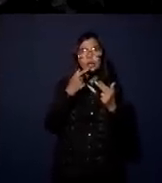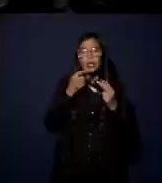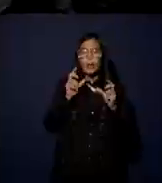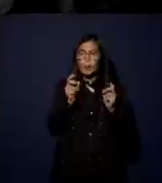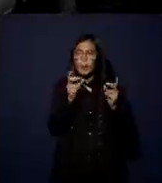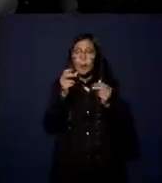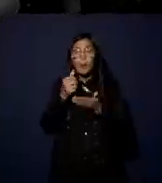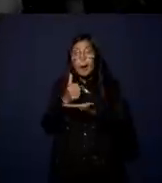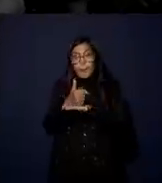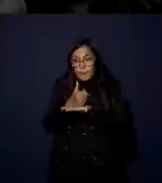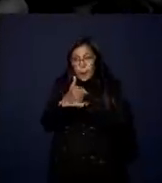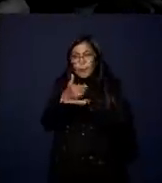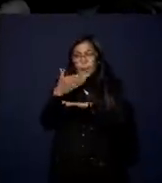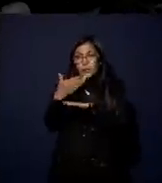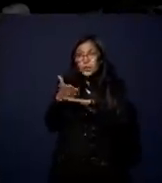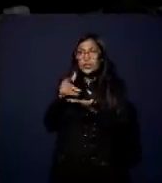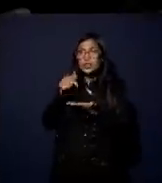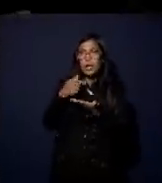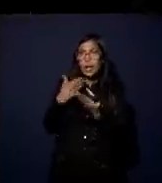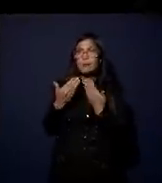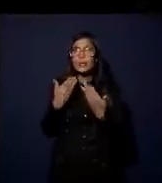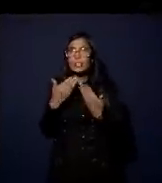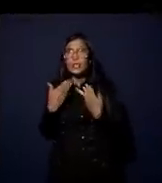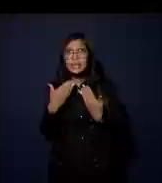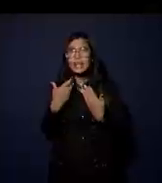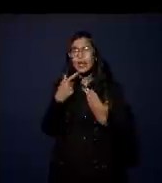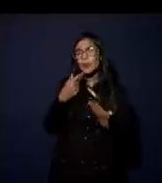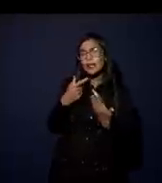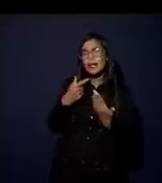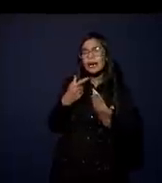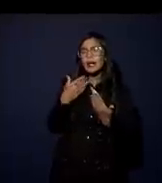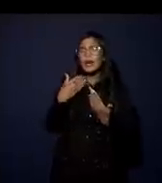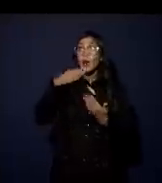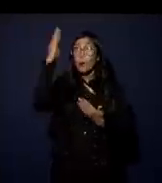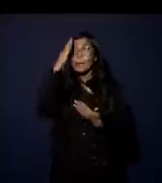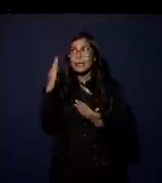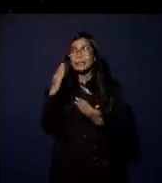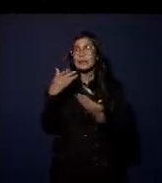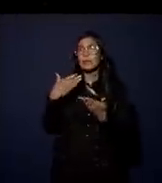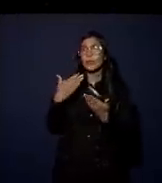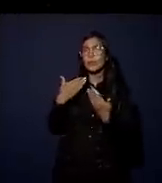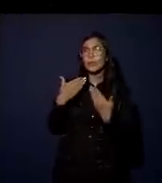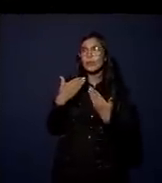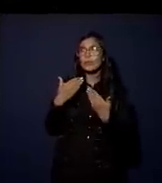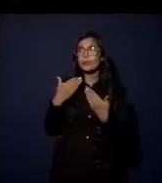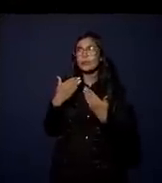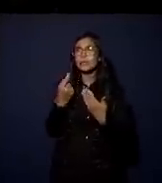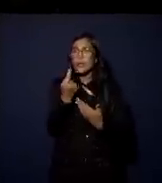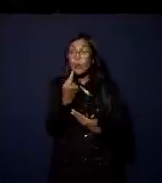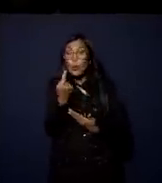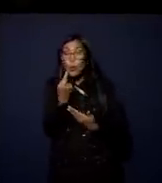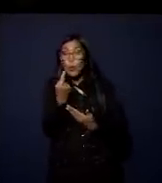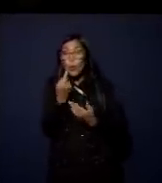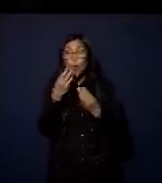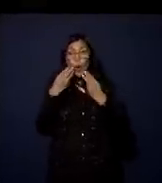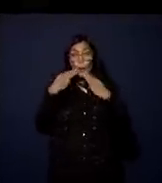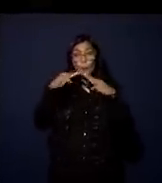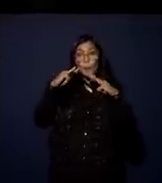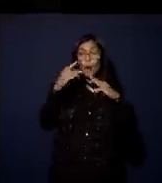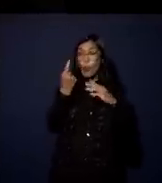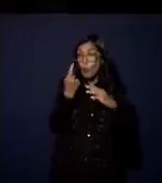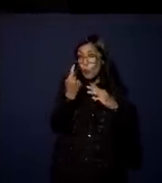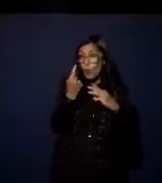acho que existe uma discussão né se o Brasil ele vai ser um mercado em que você vai ter um único Player né como vencedor